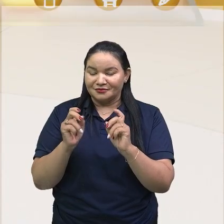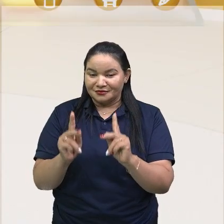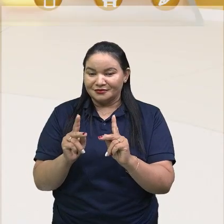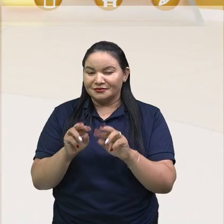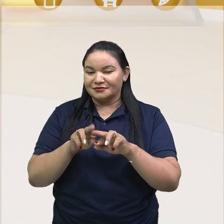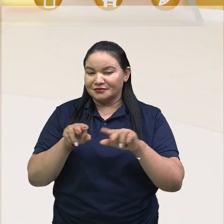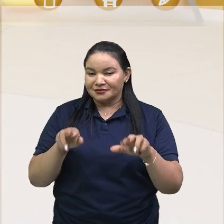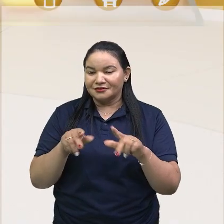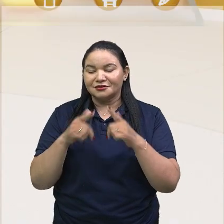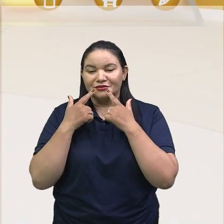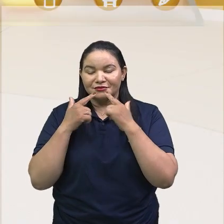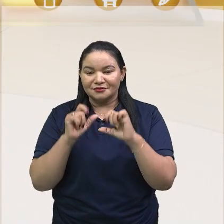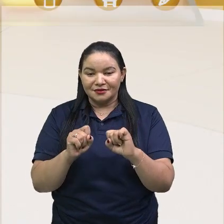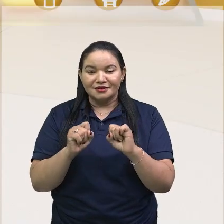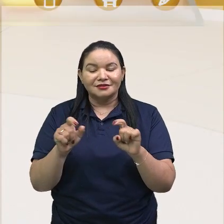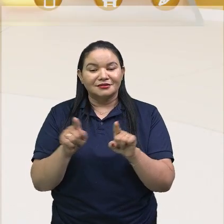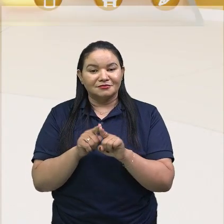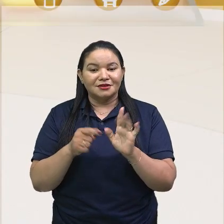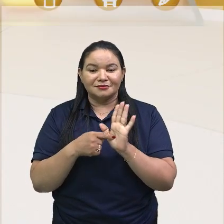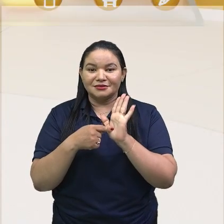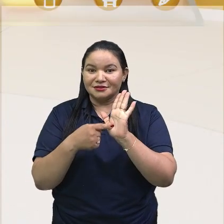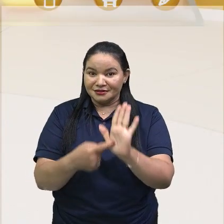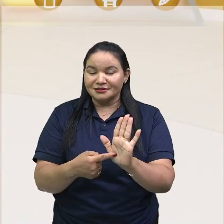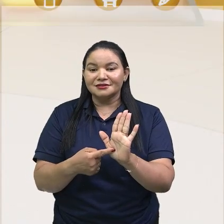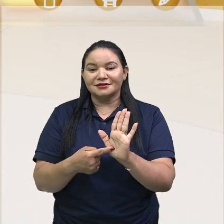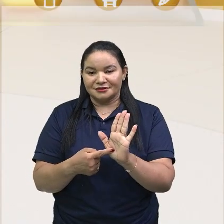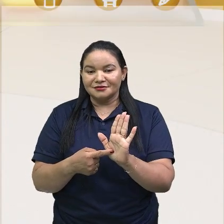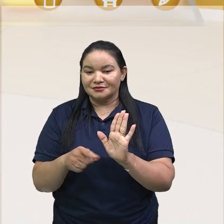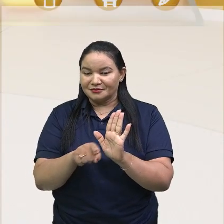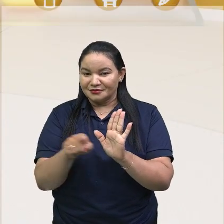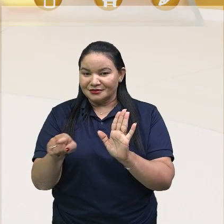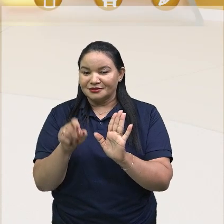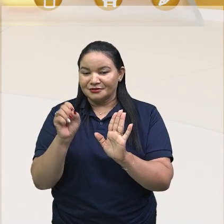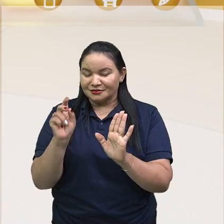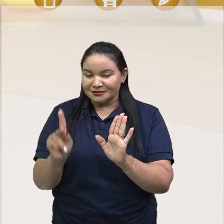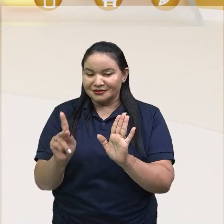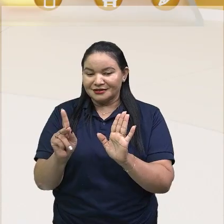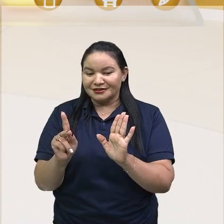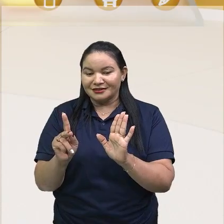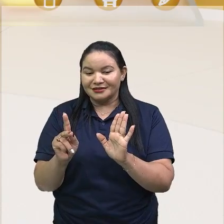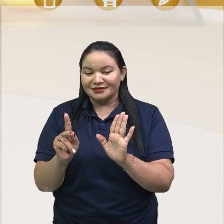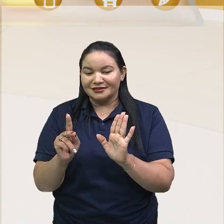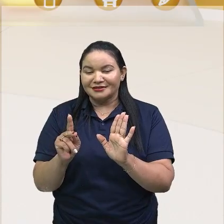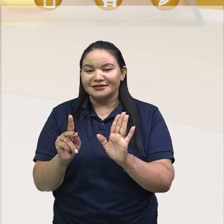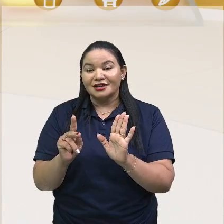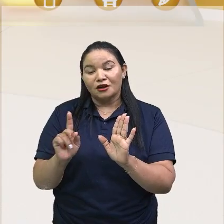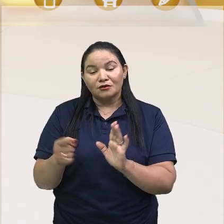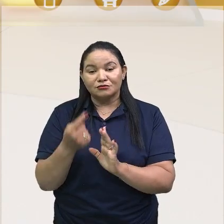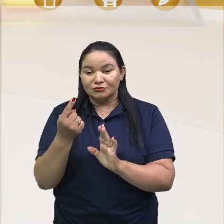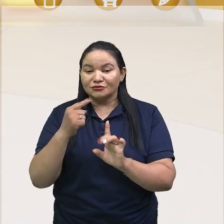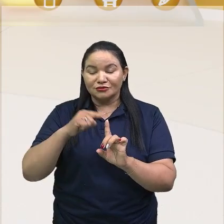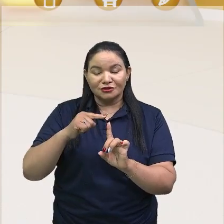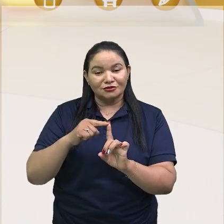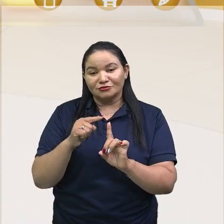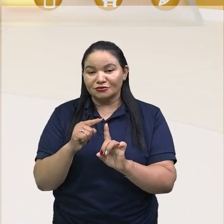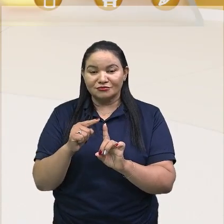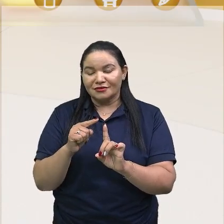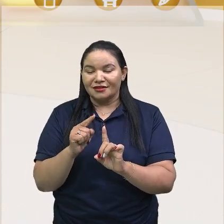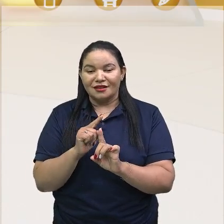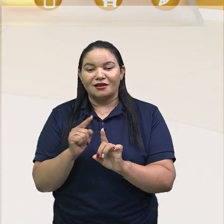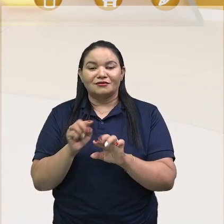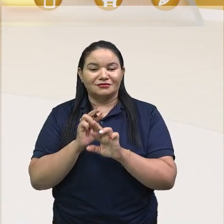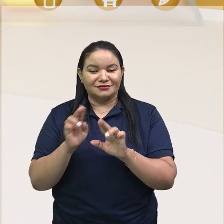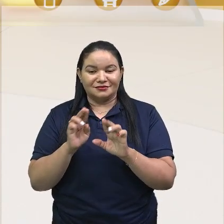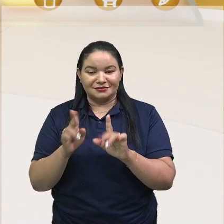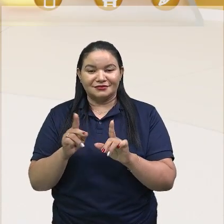diferentes linguagens que a gente vai apresentar para vocês, né? Que não é só um tipo de linguagem que nós temos, né?